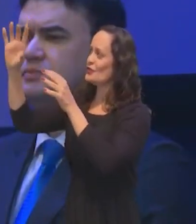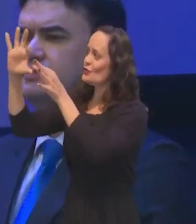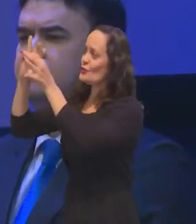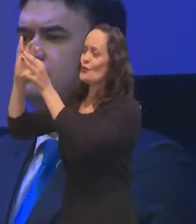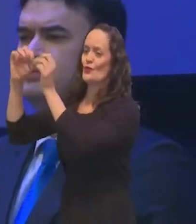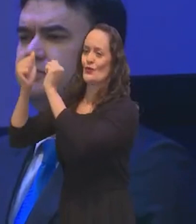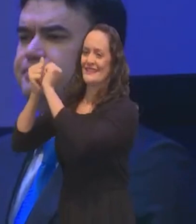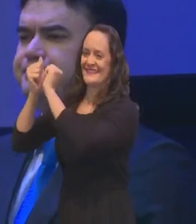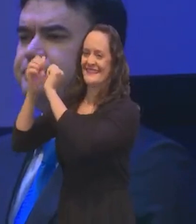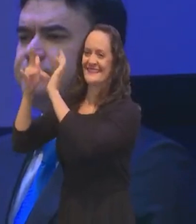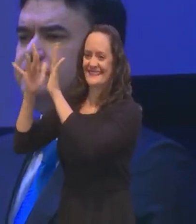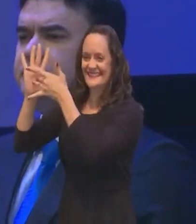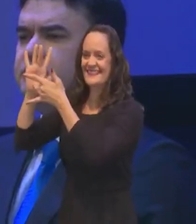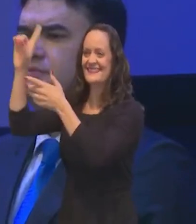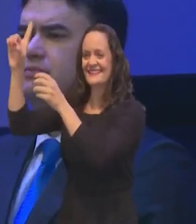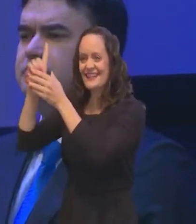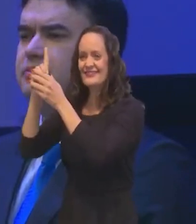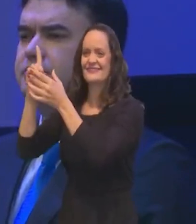E assim como não há,